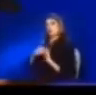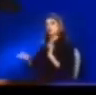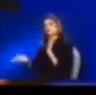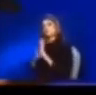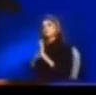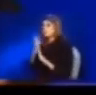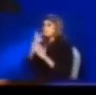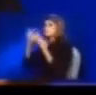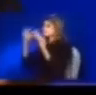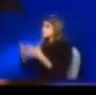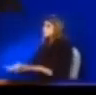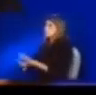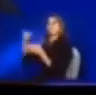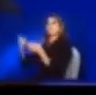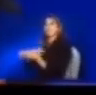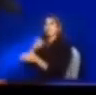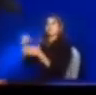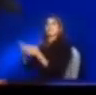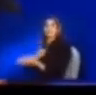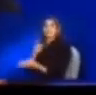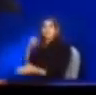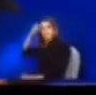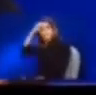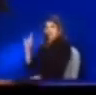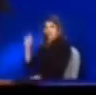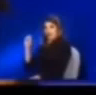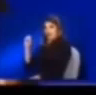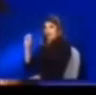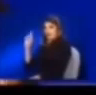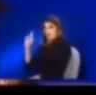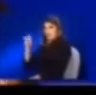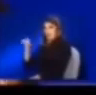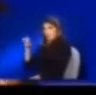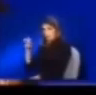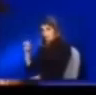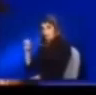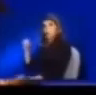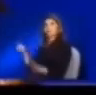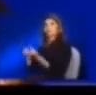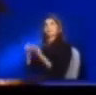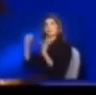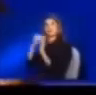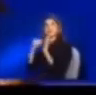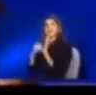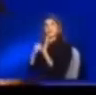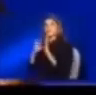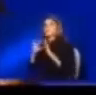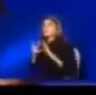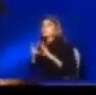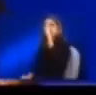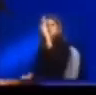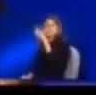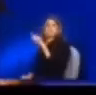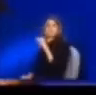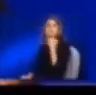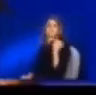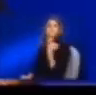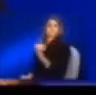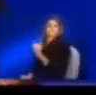tem que vedar o uso de adorno. Então, adorno e para a NR32 é tudo aquilo que